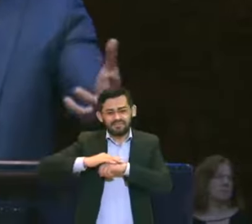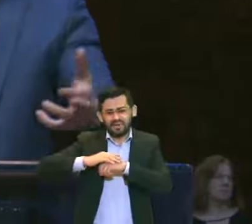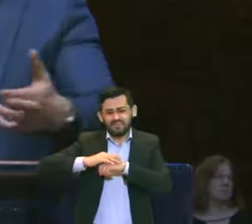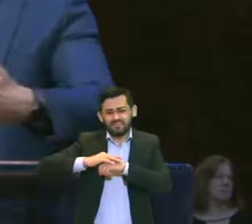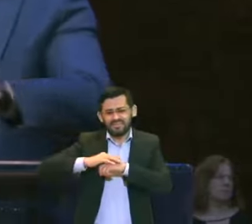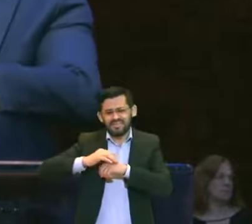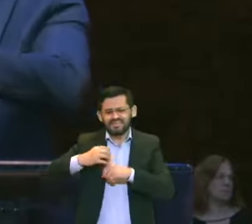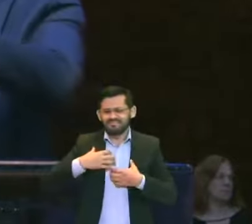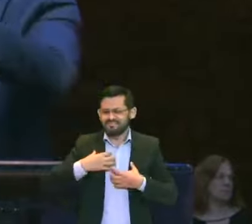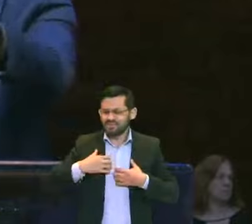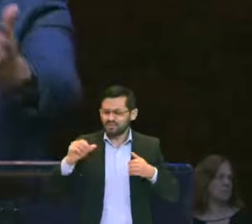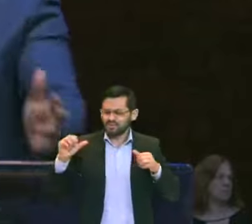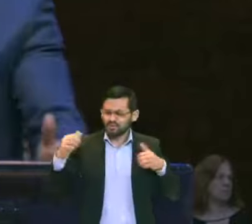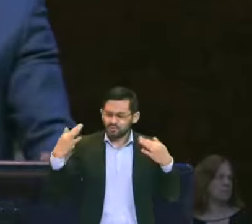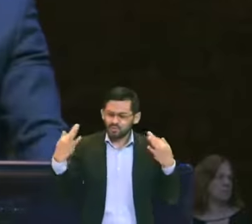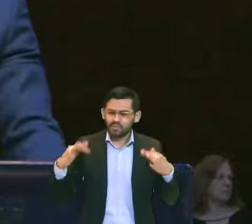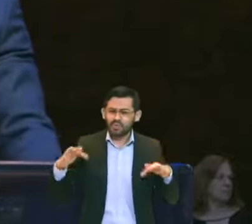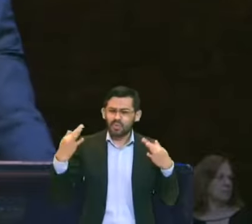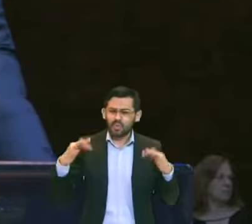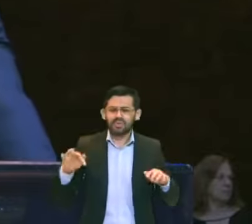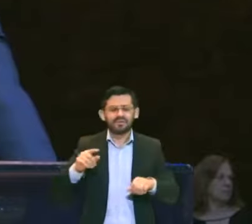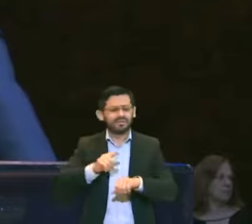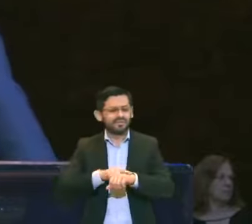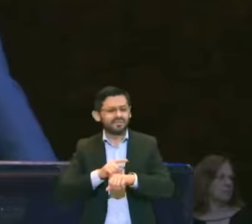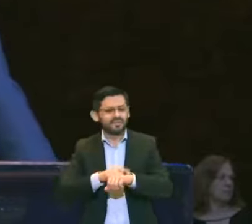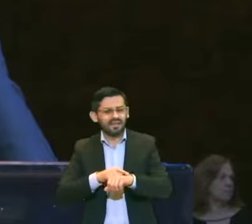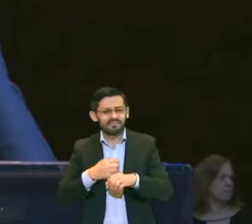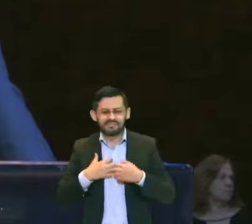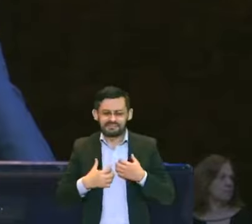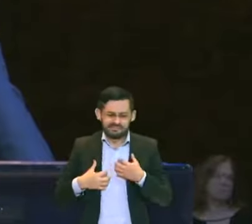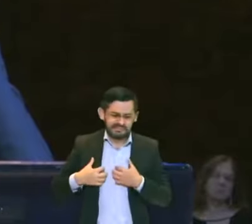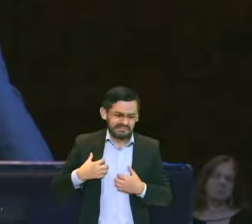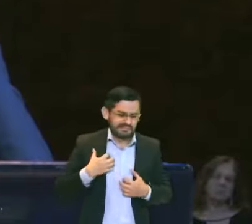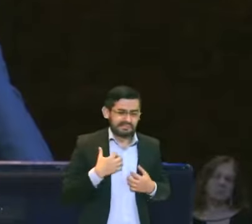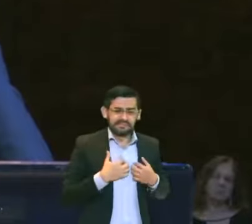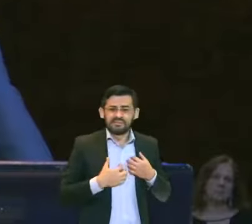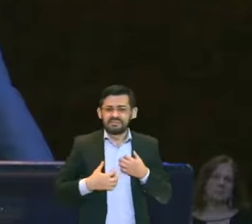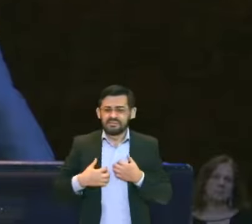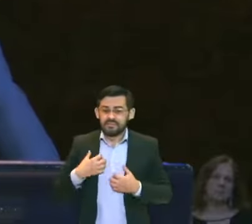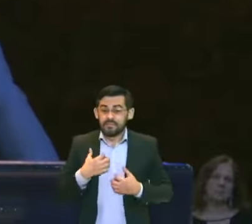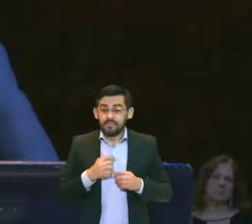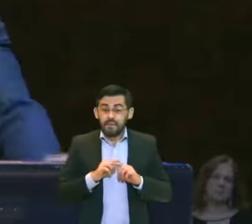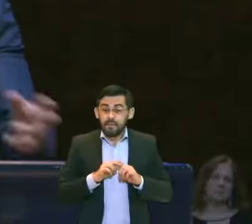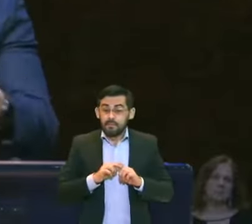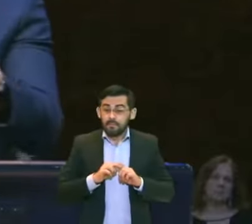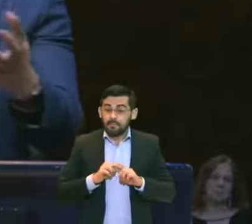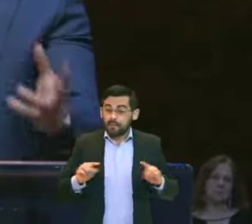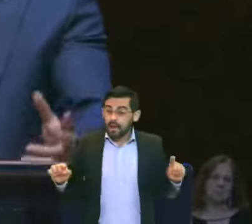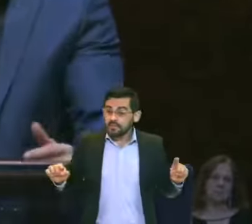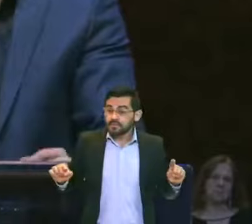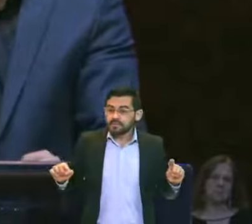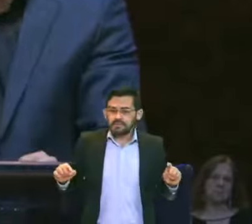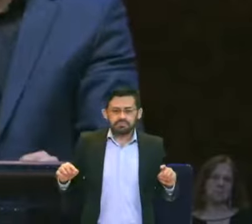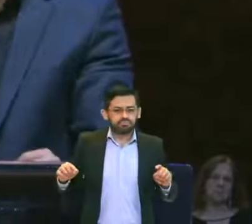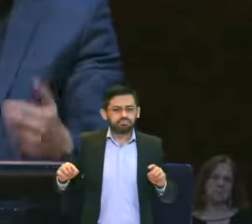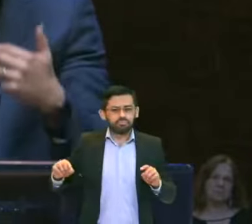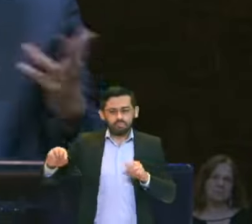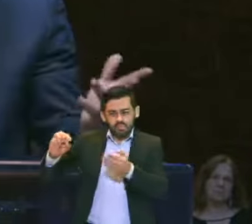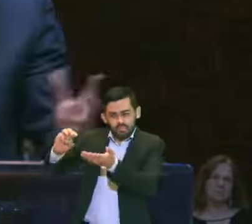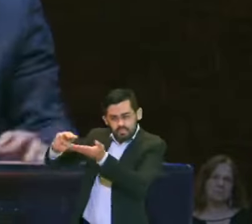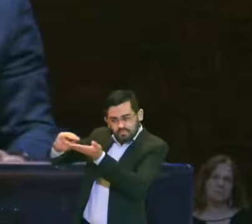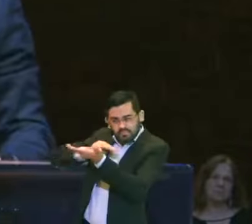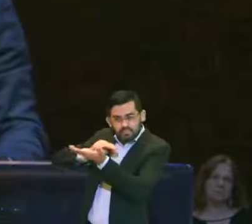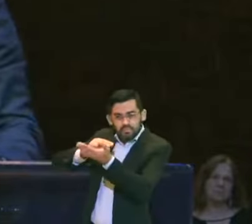sente muitas dores, tem passado por um tempo de aflição muito grande. Mas ele mandou um testemunho para nós que